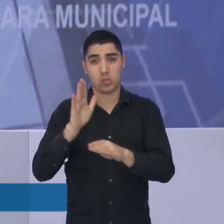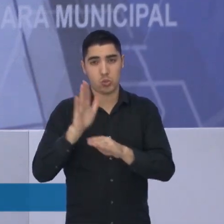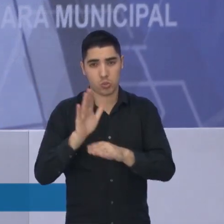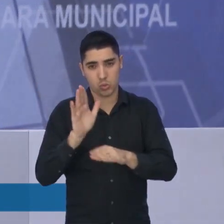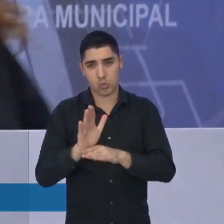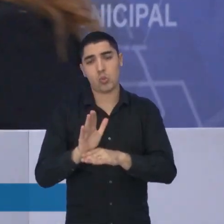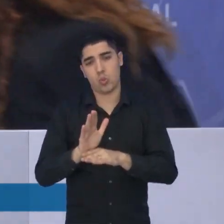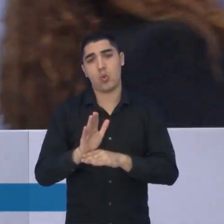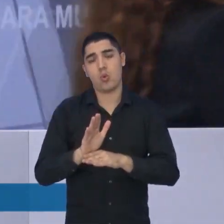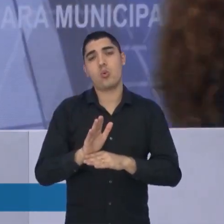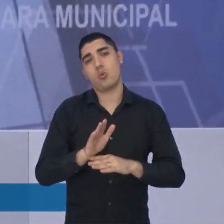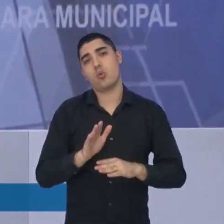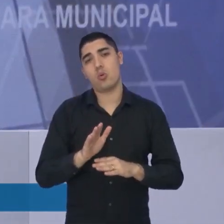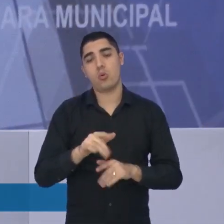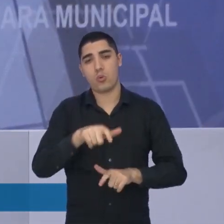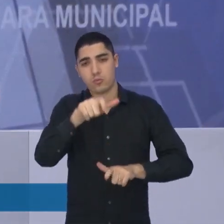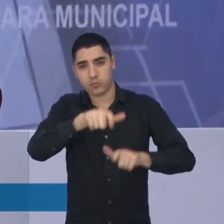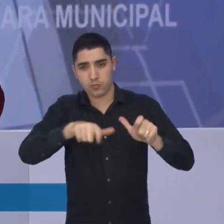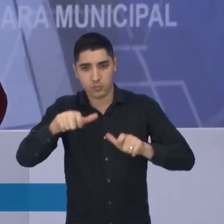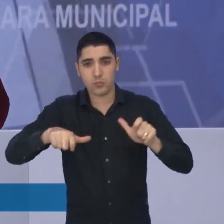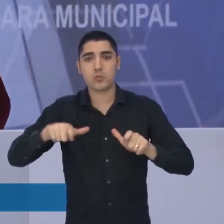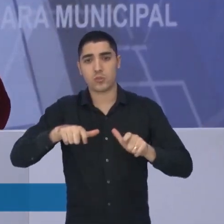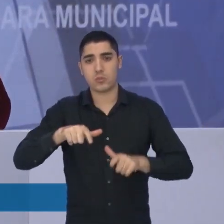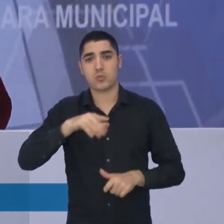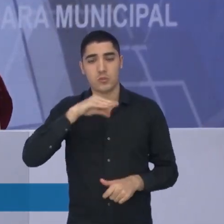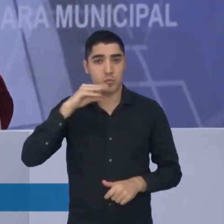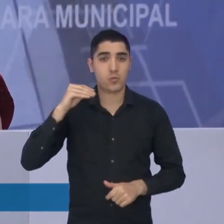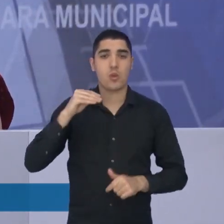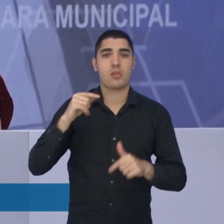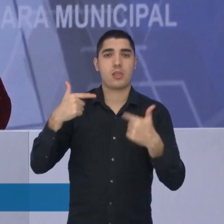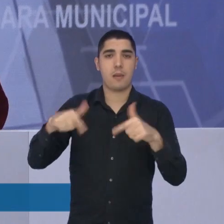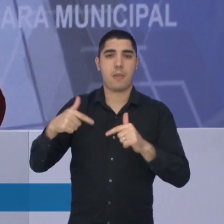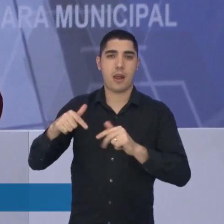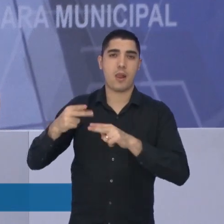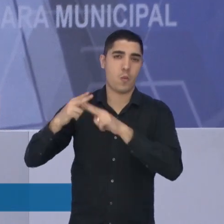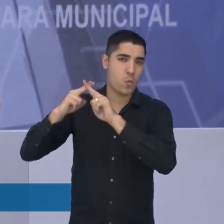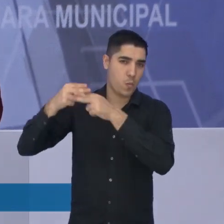os servidores que atuam no INPE e no CTA.